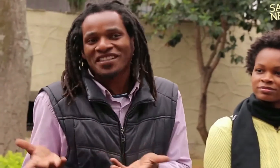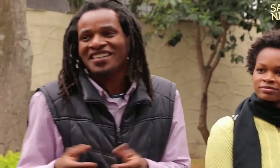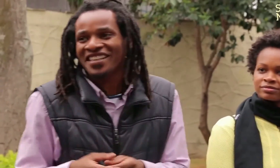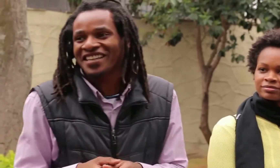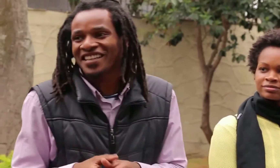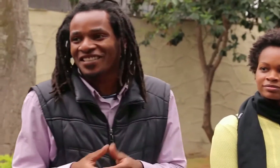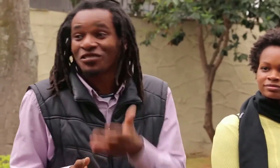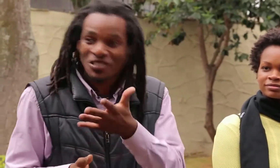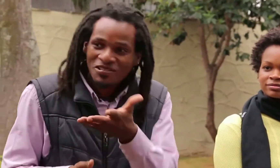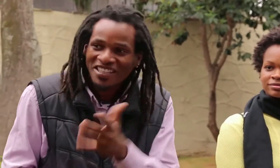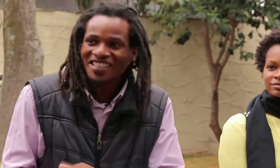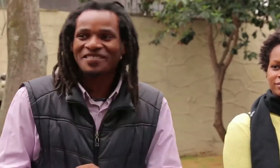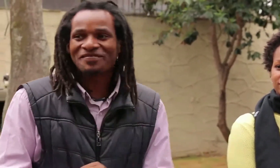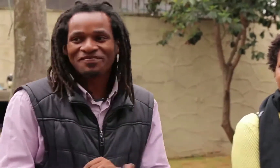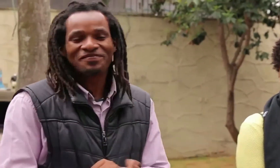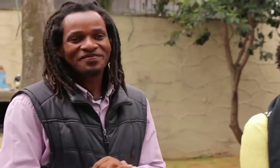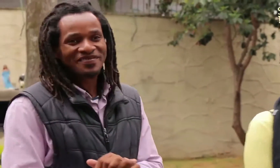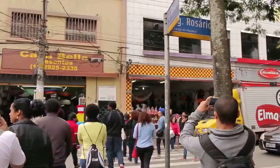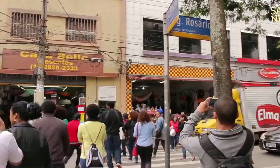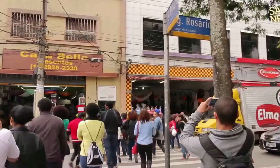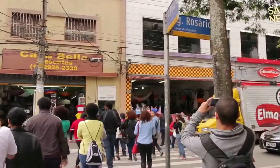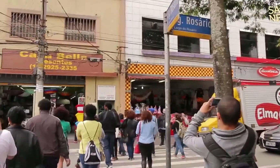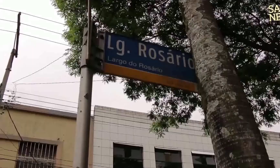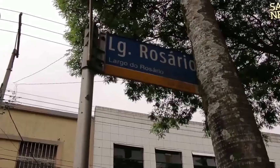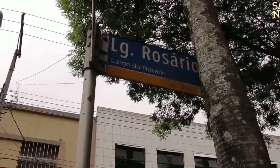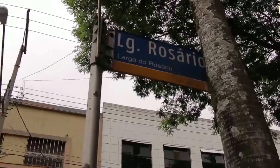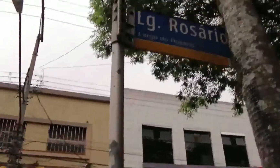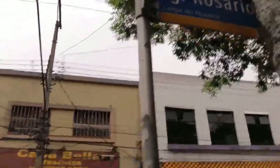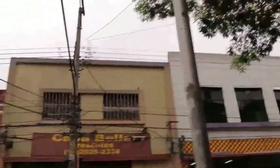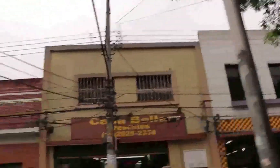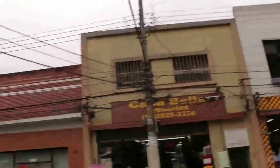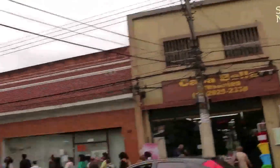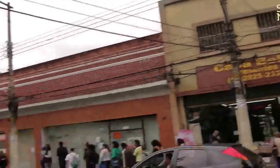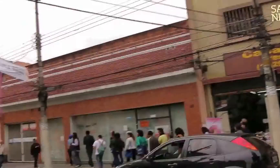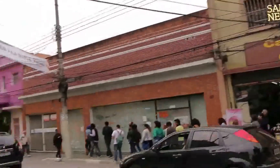da própria Nenê, né, do seu Nenê.